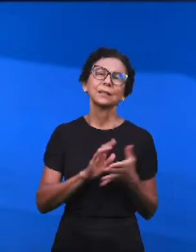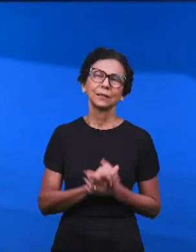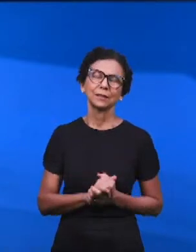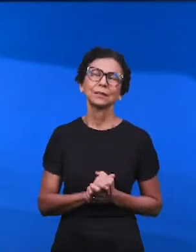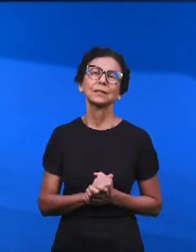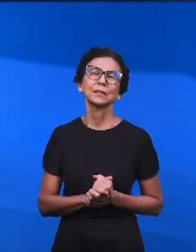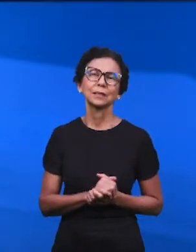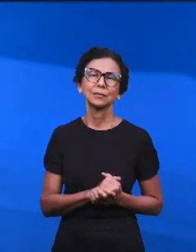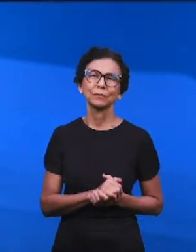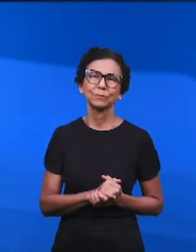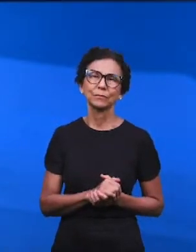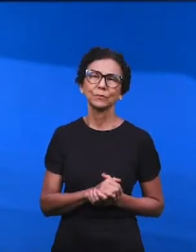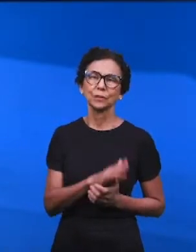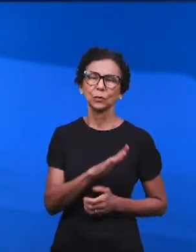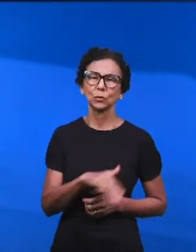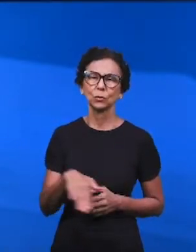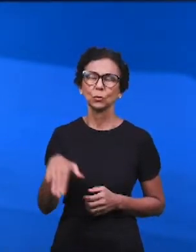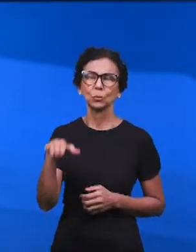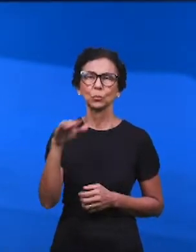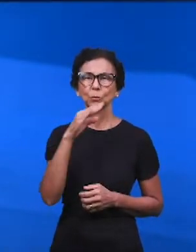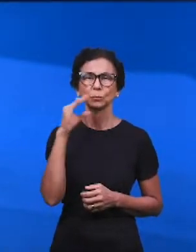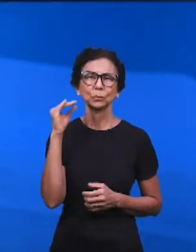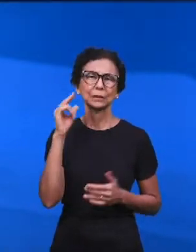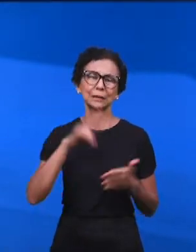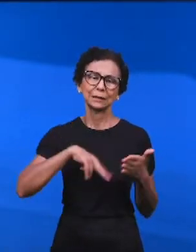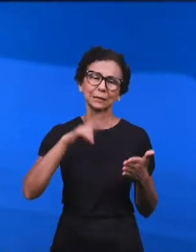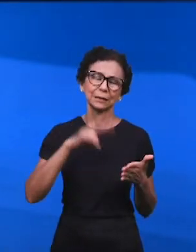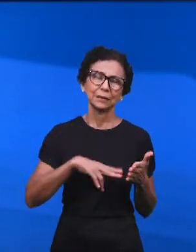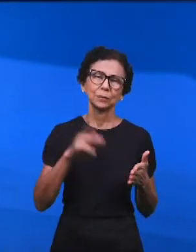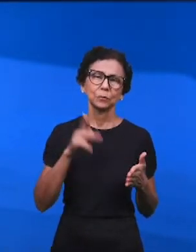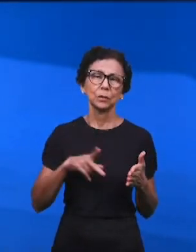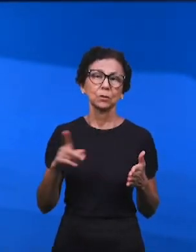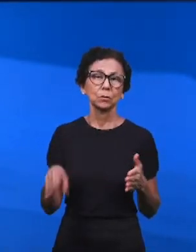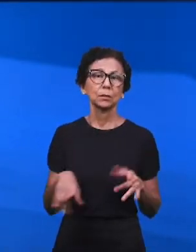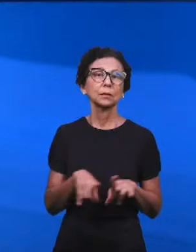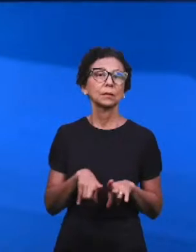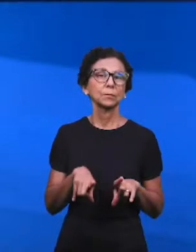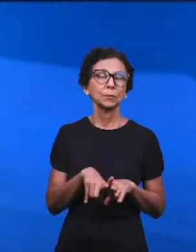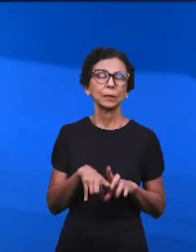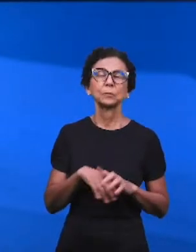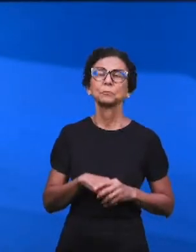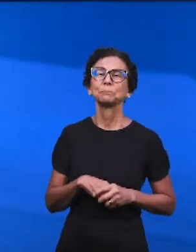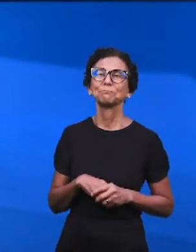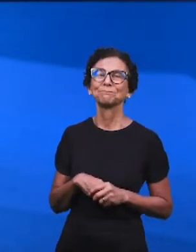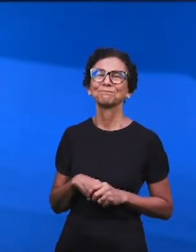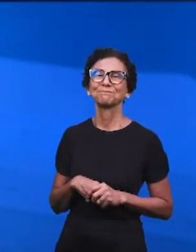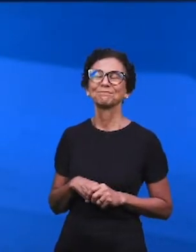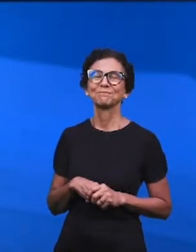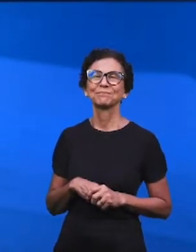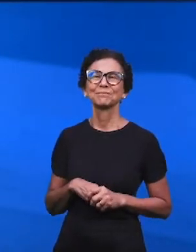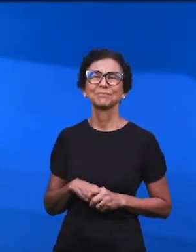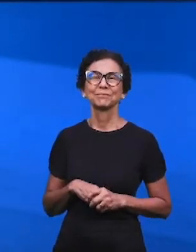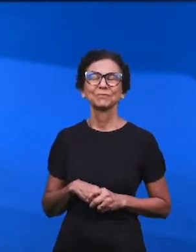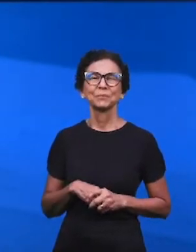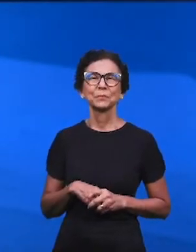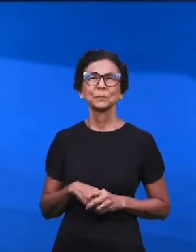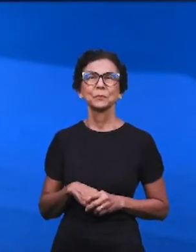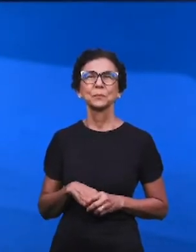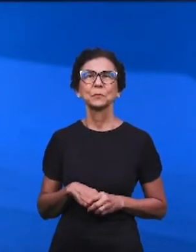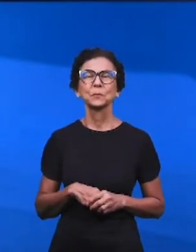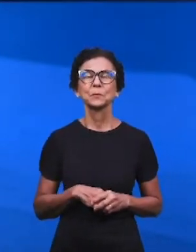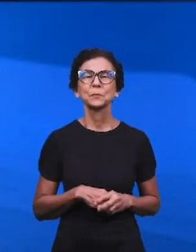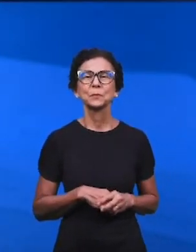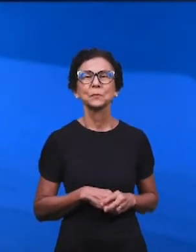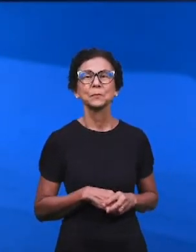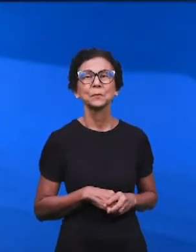adolescentes, eles leram a palavra, as professoras também leram a palavra para chegar a essa resposta. E nós vamos agora à primeira resposta, que vem lá